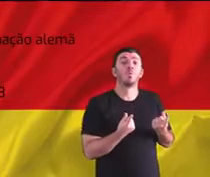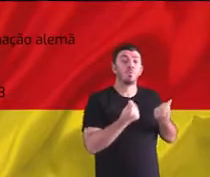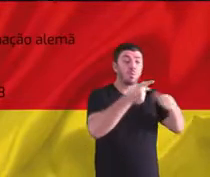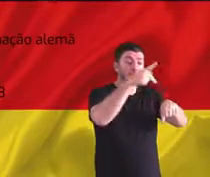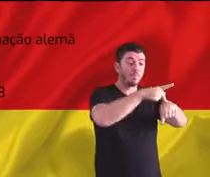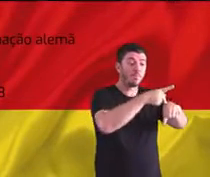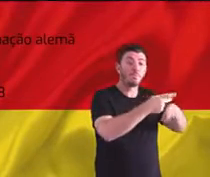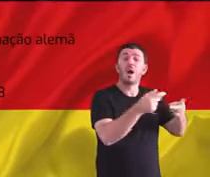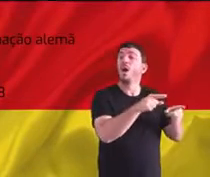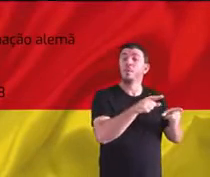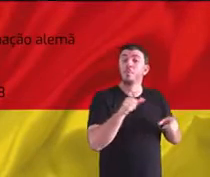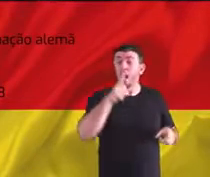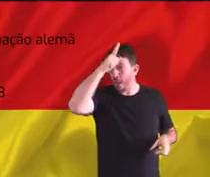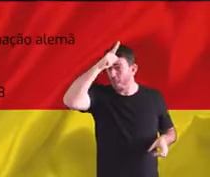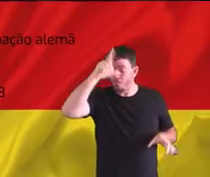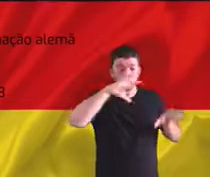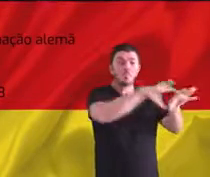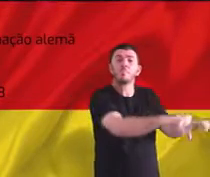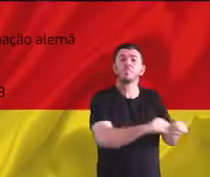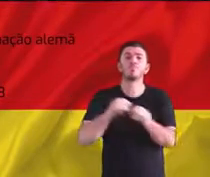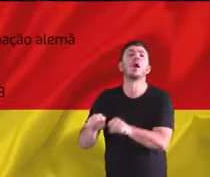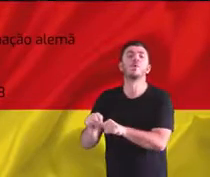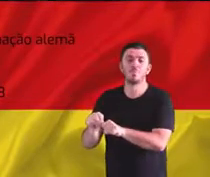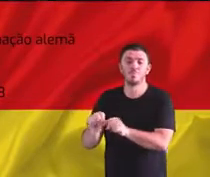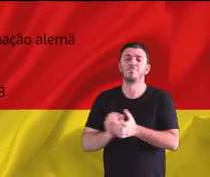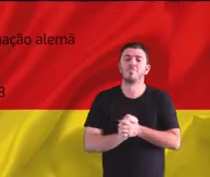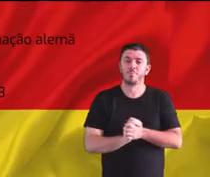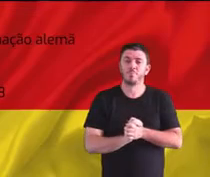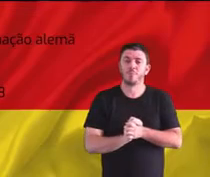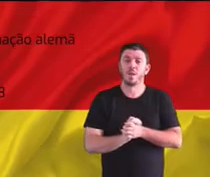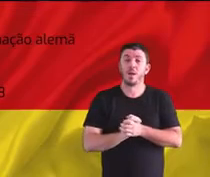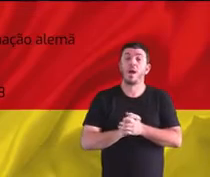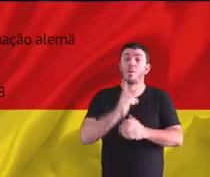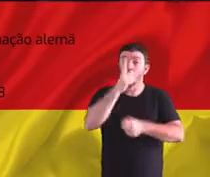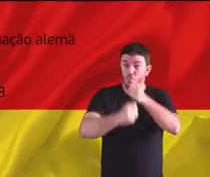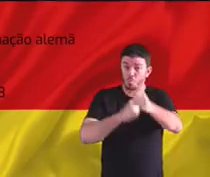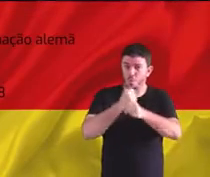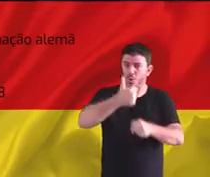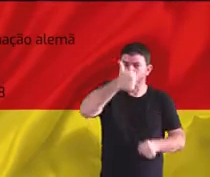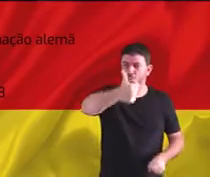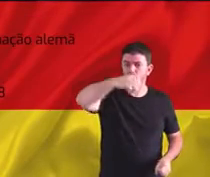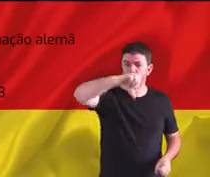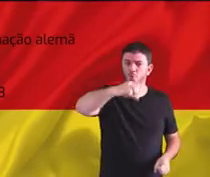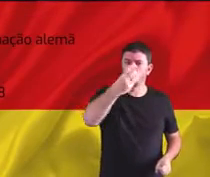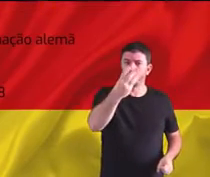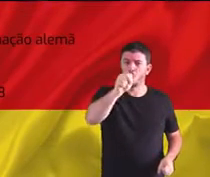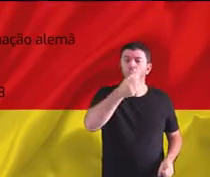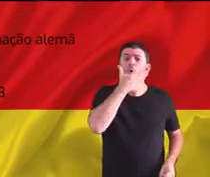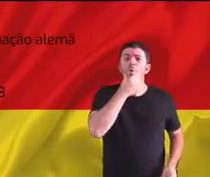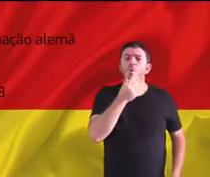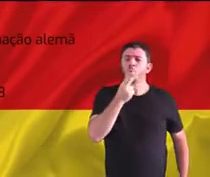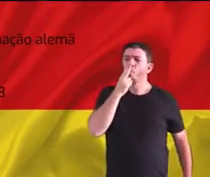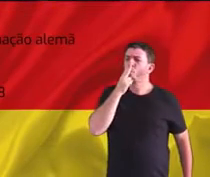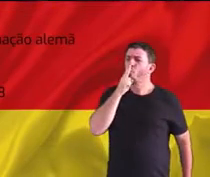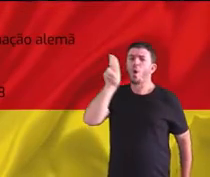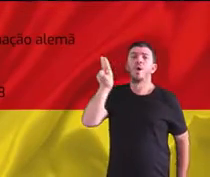a pertencer à Alemanha. Em 1938, ainda, Hitler ocupou a